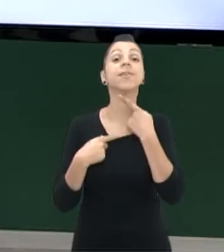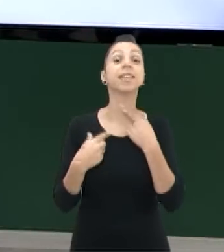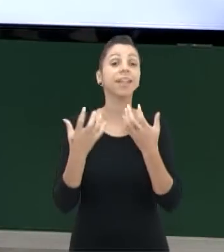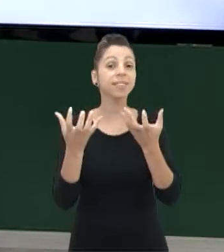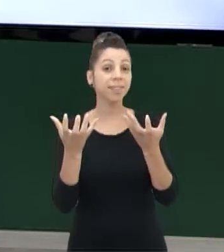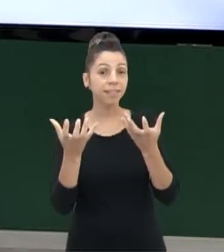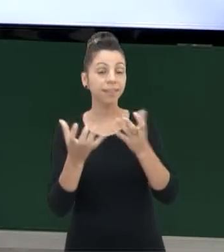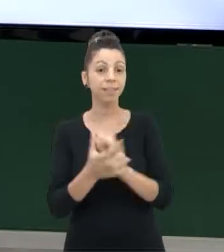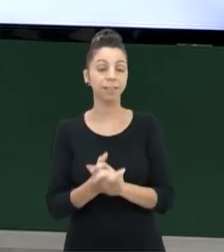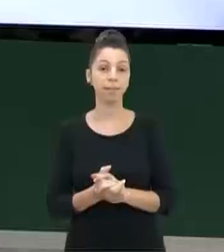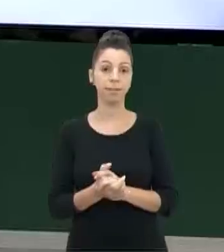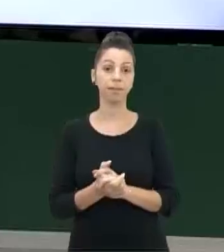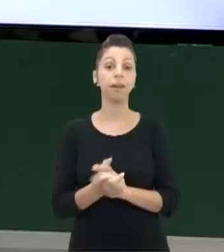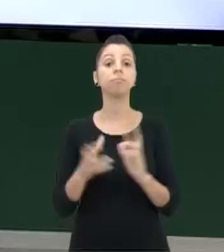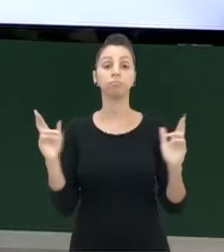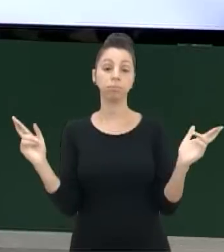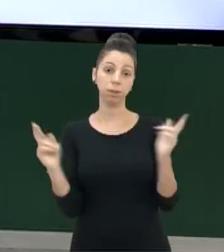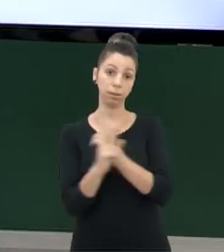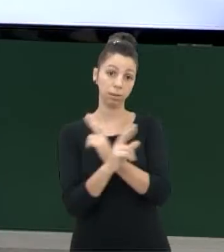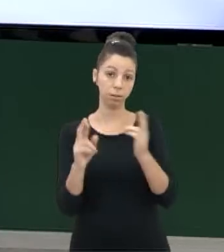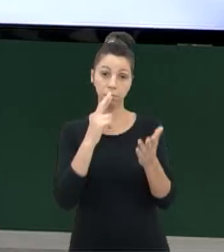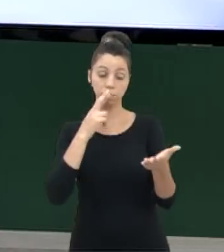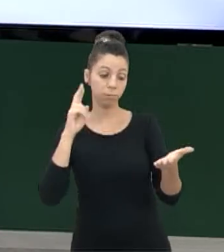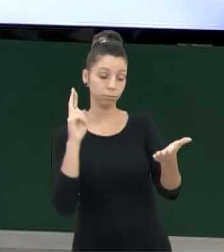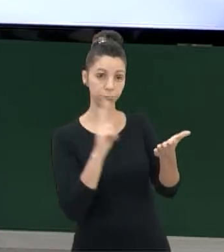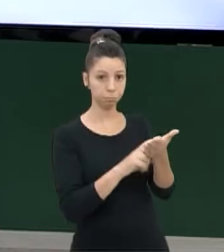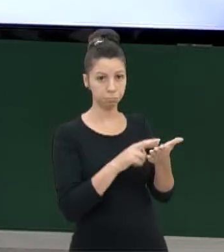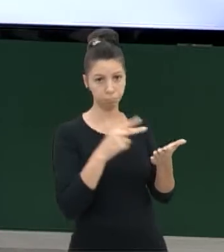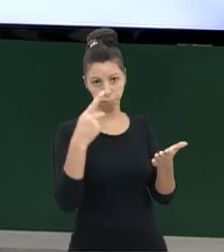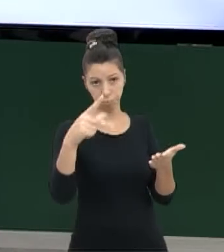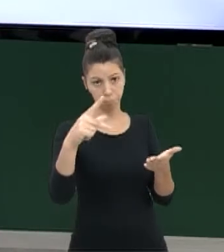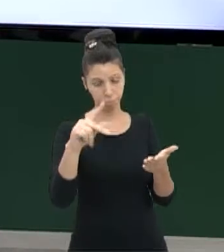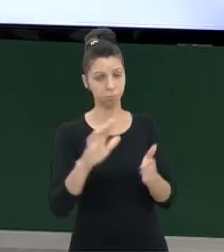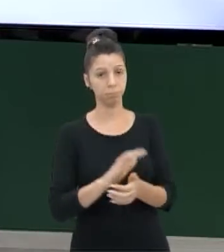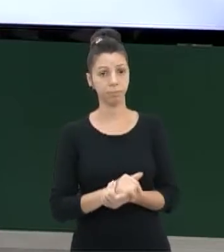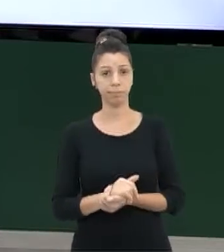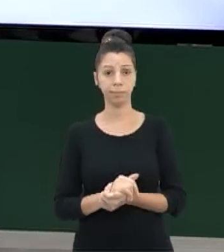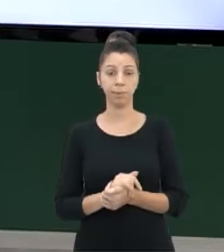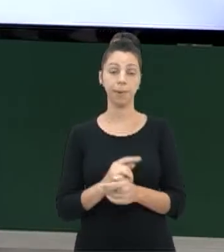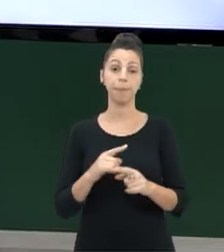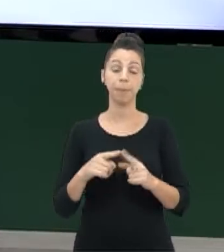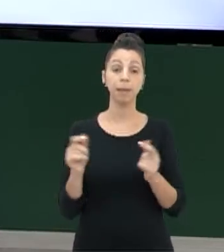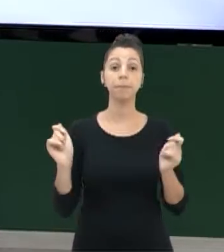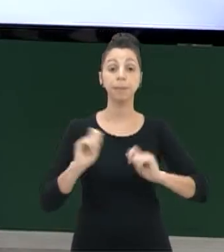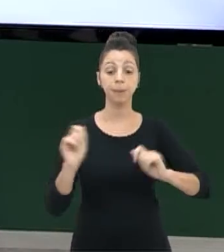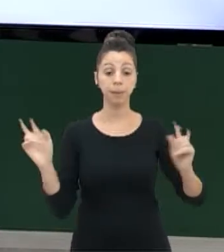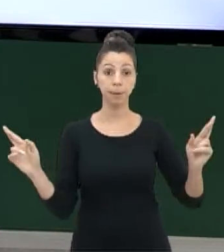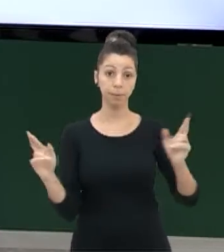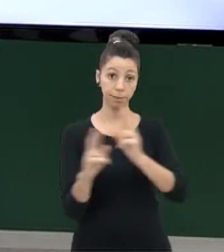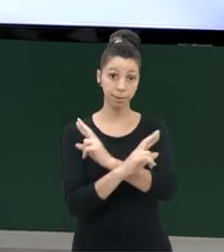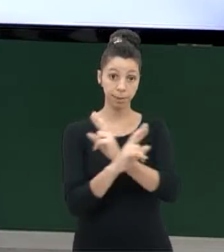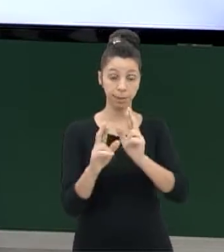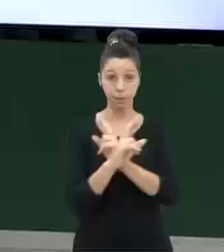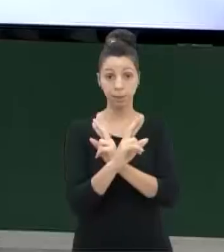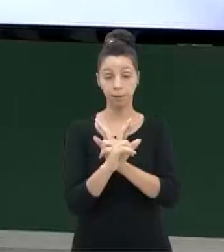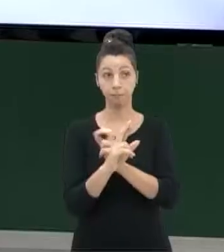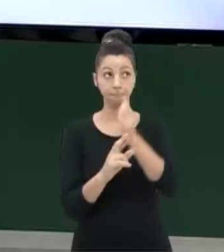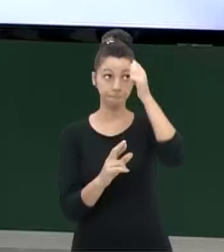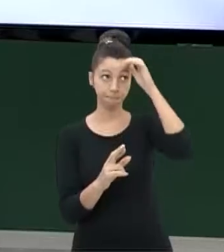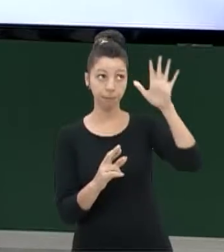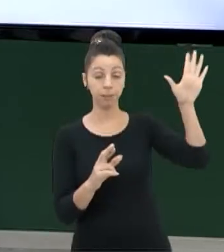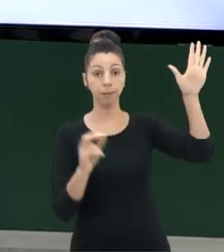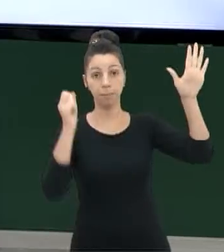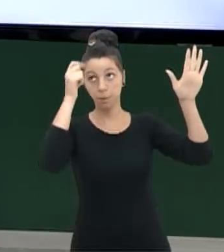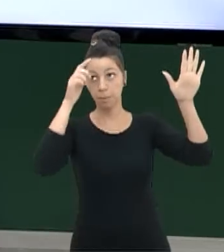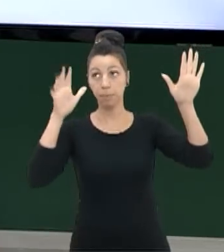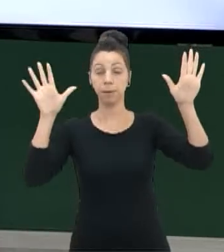né? Então, veja, há uma relação, você respondeu aí do seu jeito, né? Mostrando o quê? Que há uma relação nesses dois pensamentos que a gente